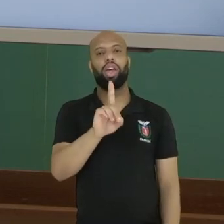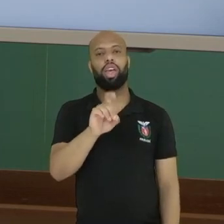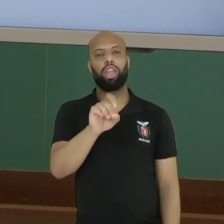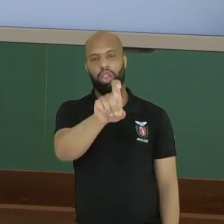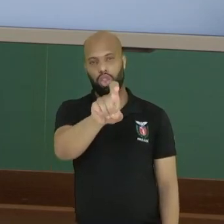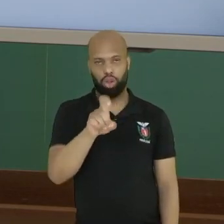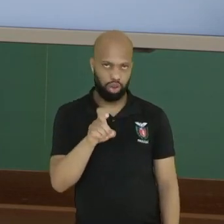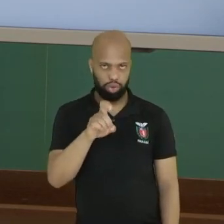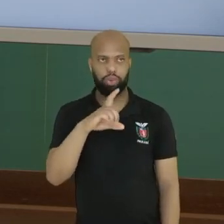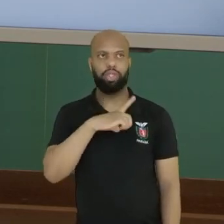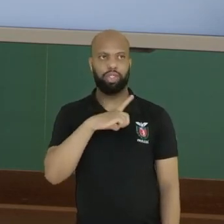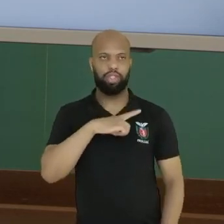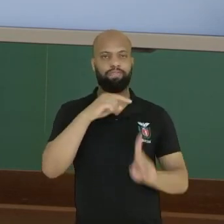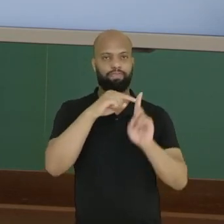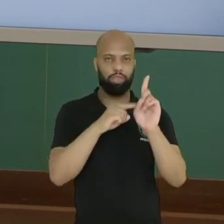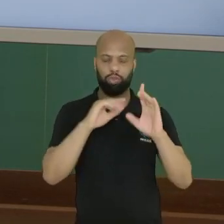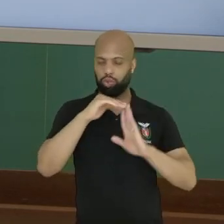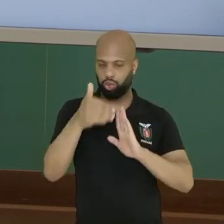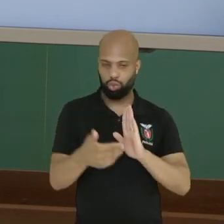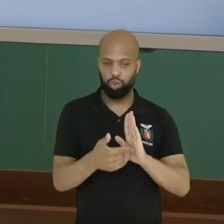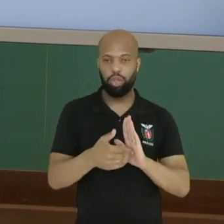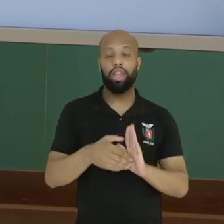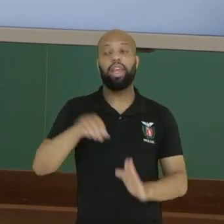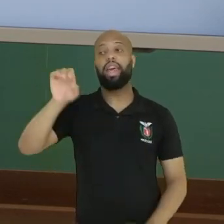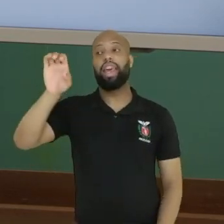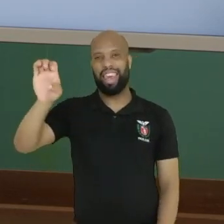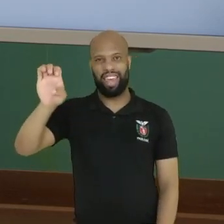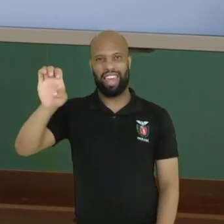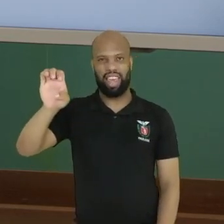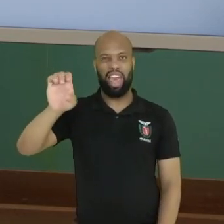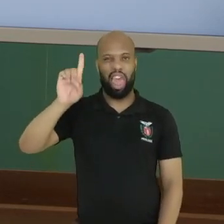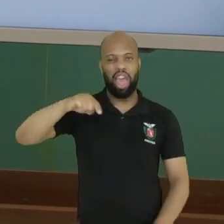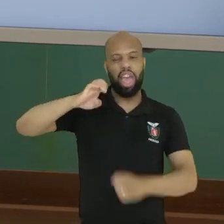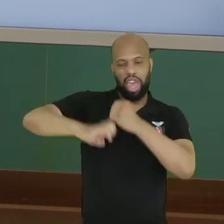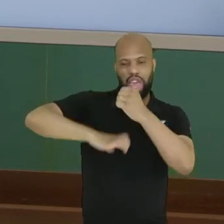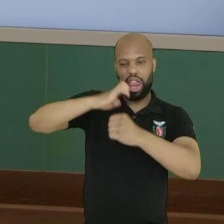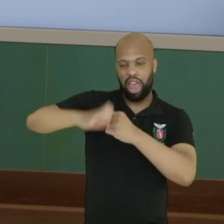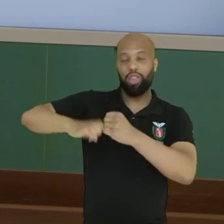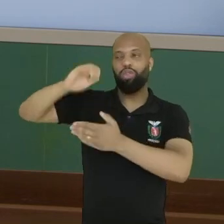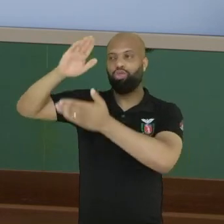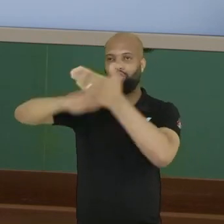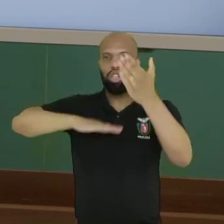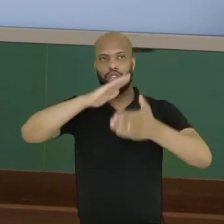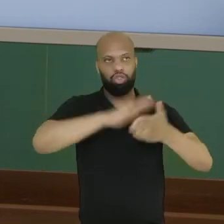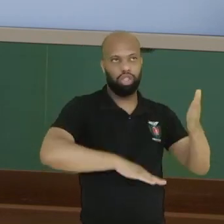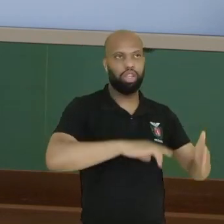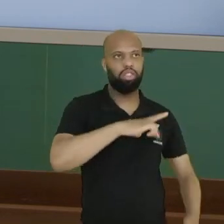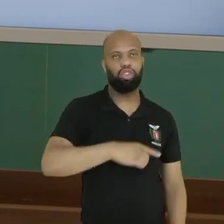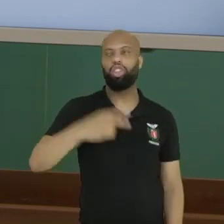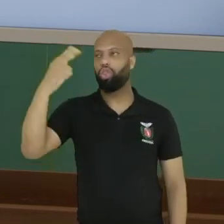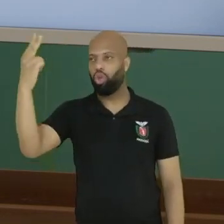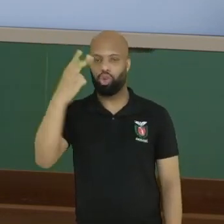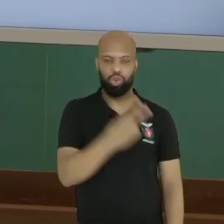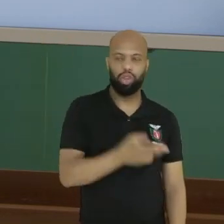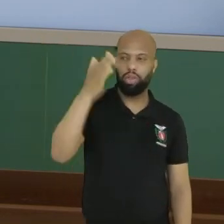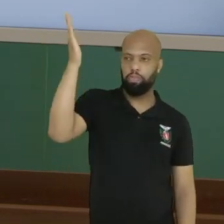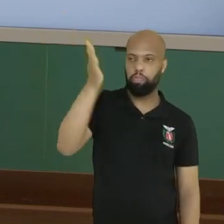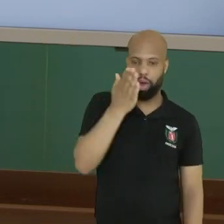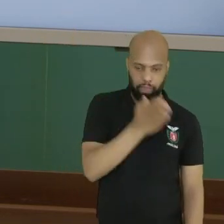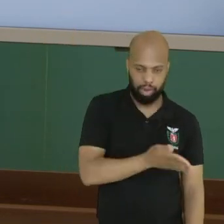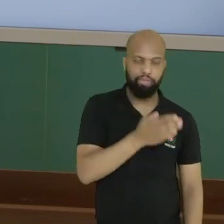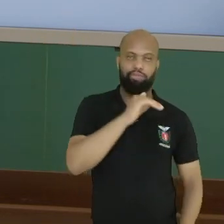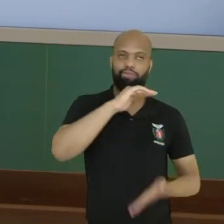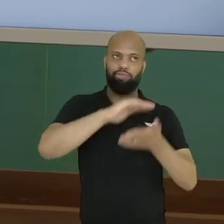envolvidas. E os elétrons vão ser eliminados, certo? Temos 2 no lado dos produtos, 2 no lado dos